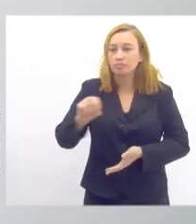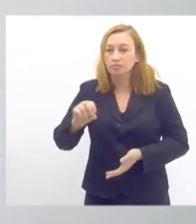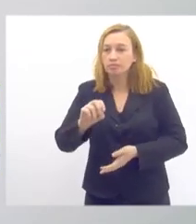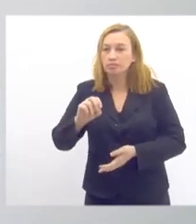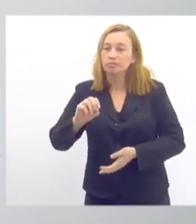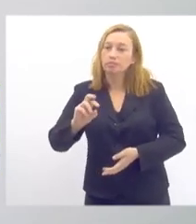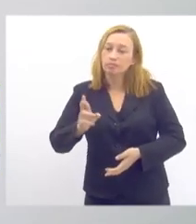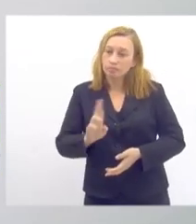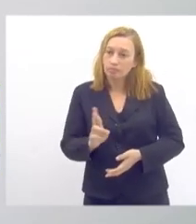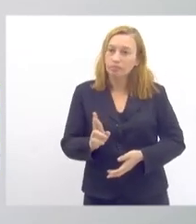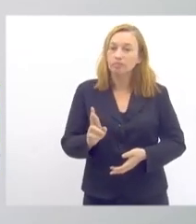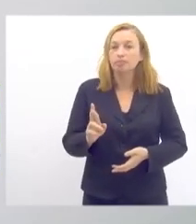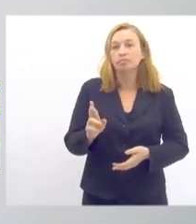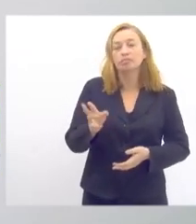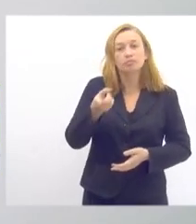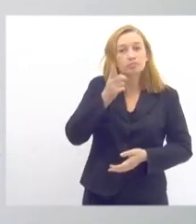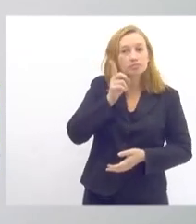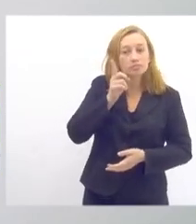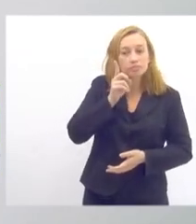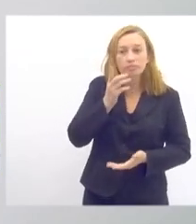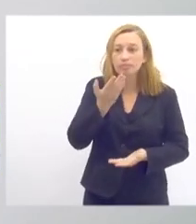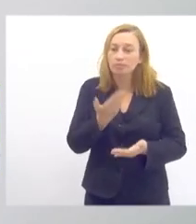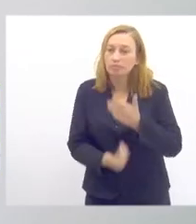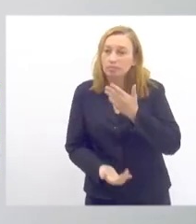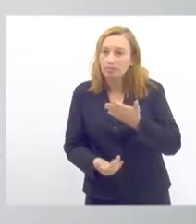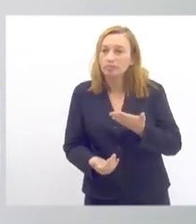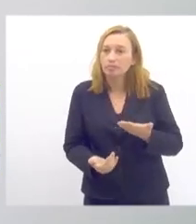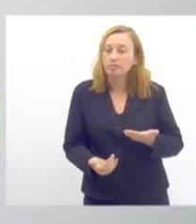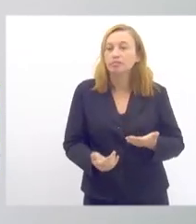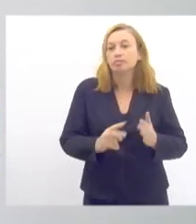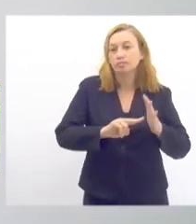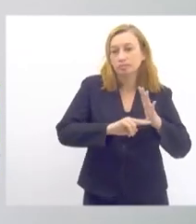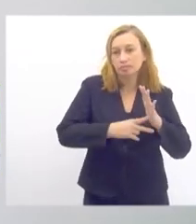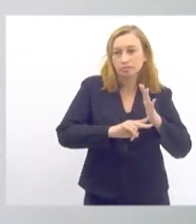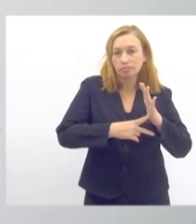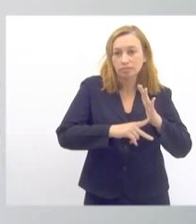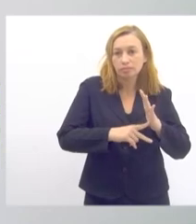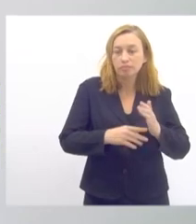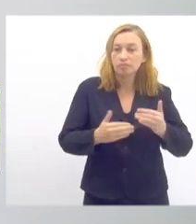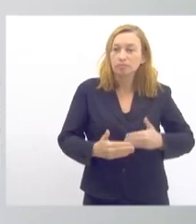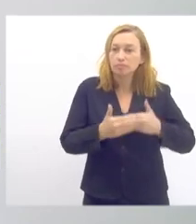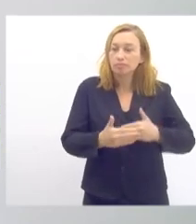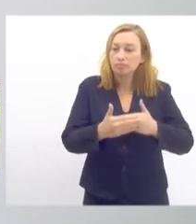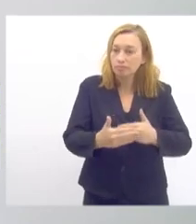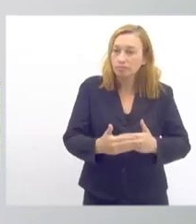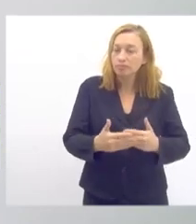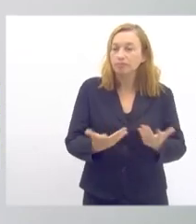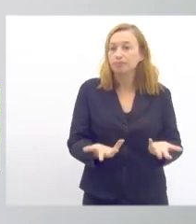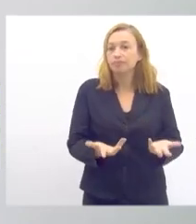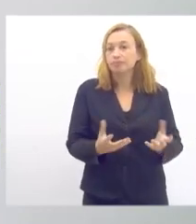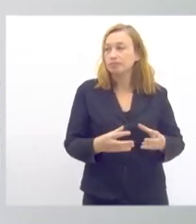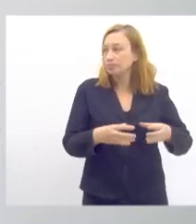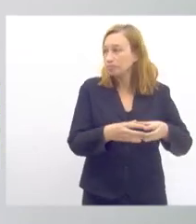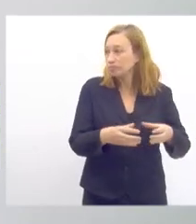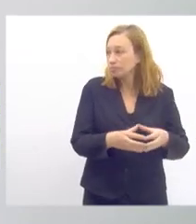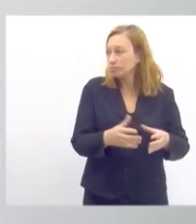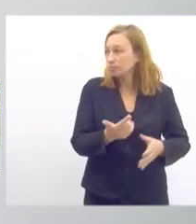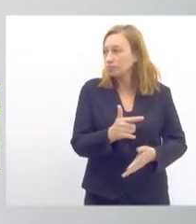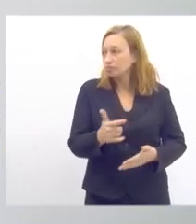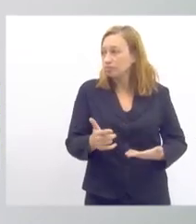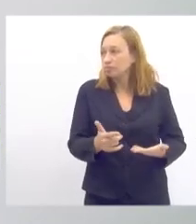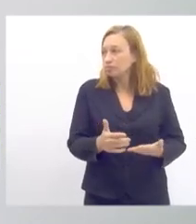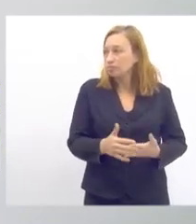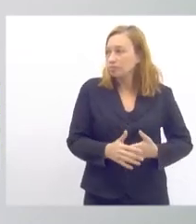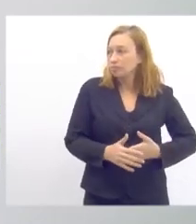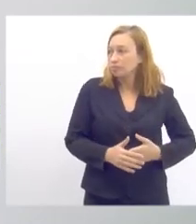para quebrar o sindicato de vez. E aí, se só com mobilização a carreira está conseguindo esses avanços, se a categoria não tiver condições de se mobilizar porque o